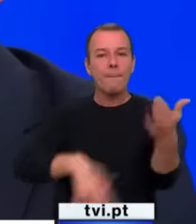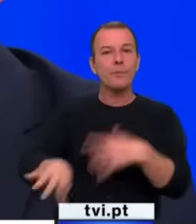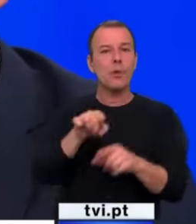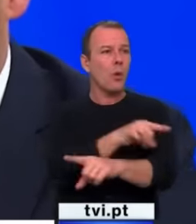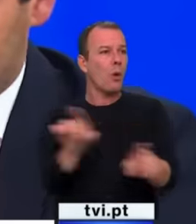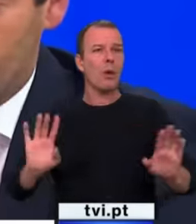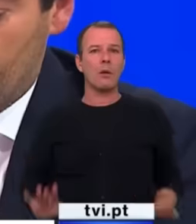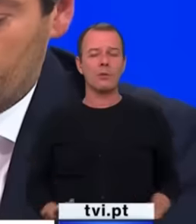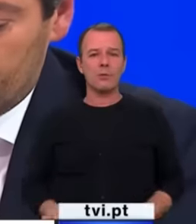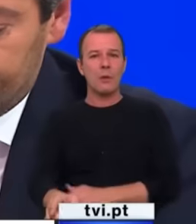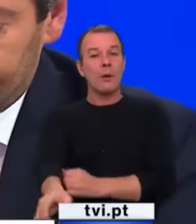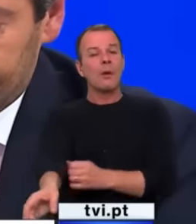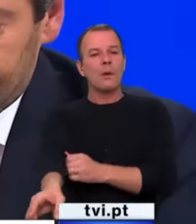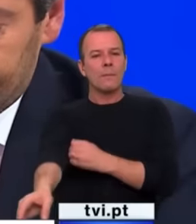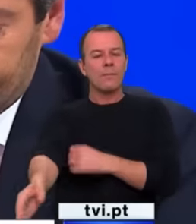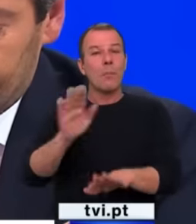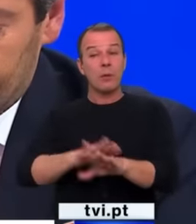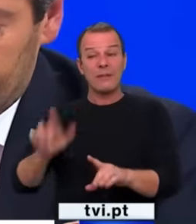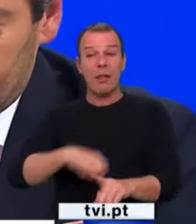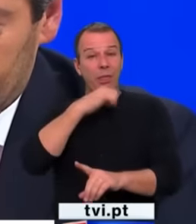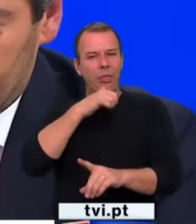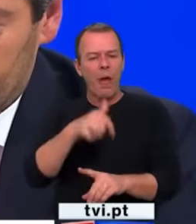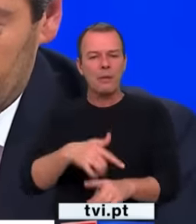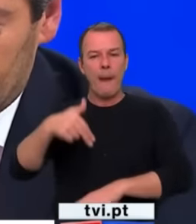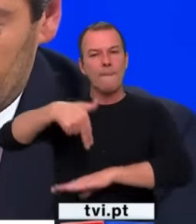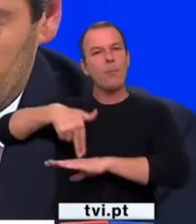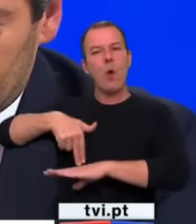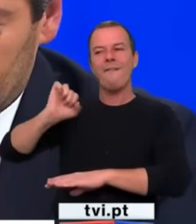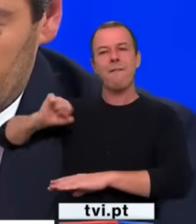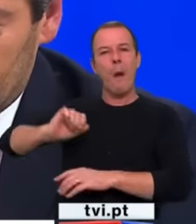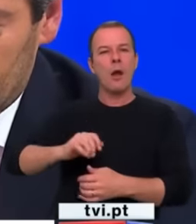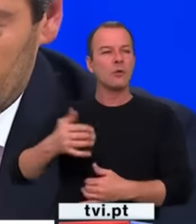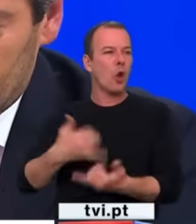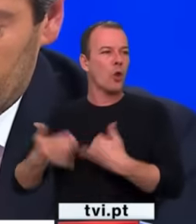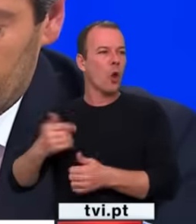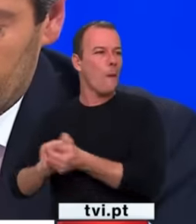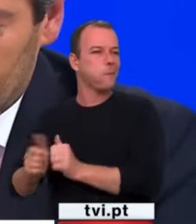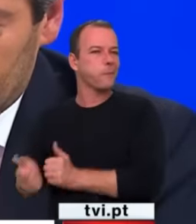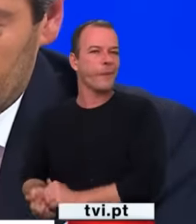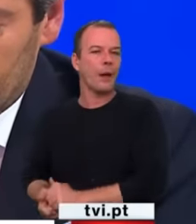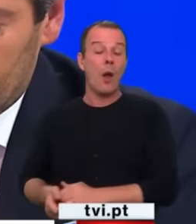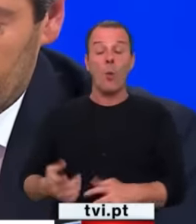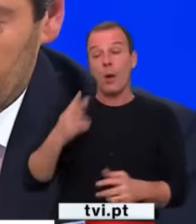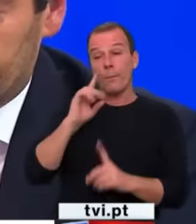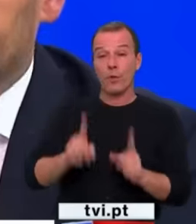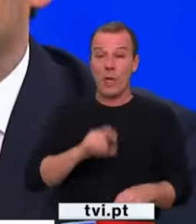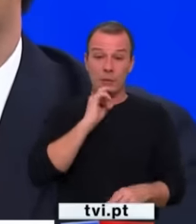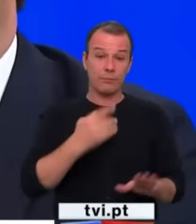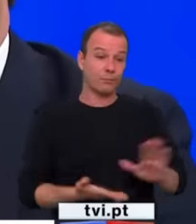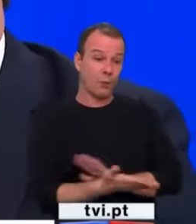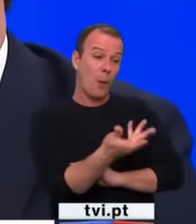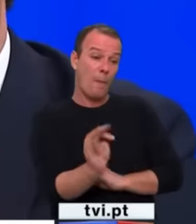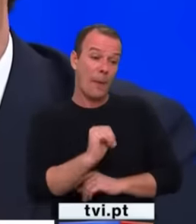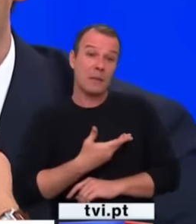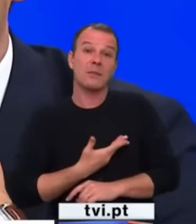foi preocupação. Por isso é que está sistematicamente a mudar de posições. Se, aliás, começa a sua carreira no PSD, não deve ser por acaso